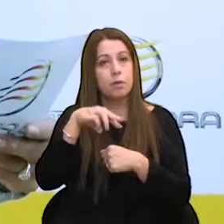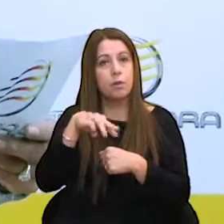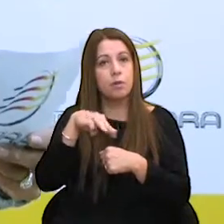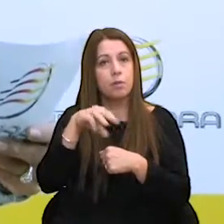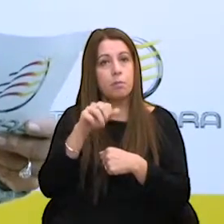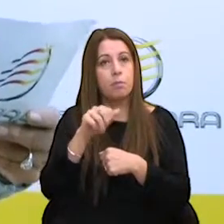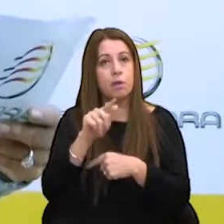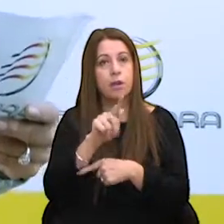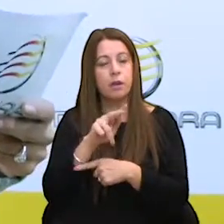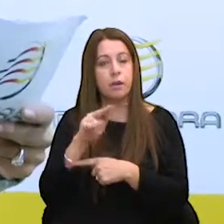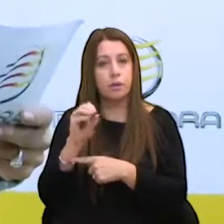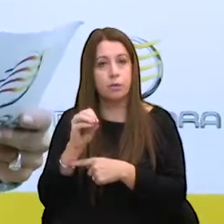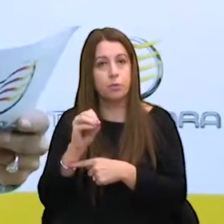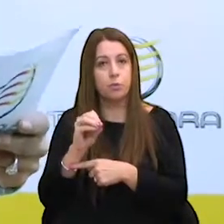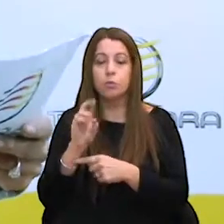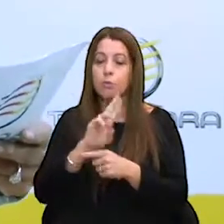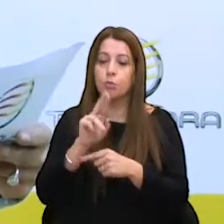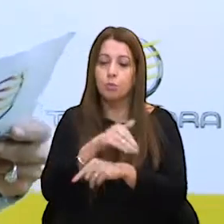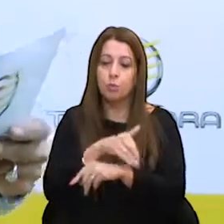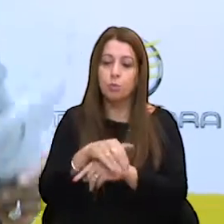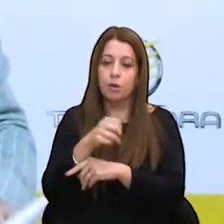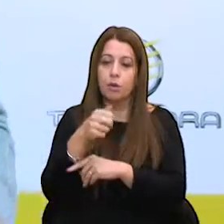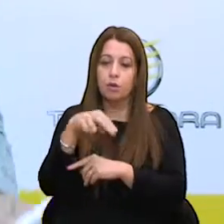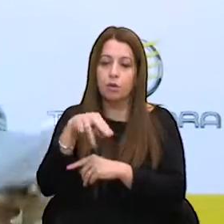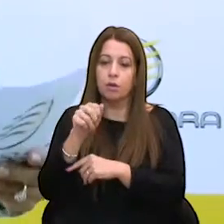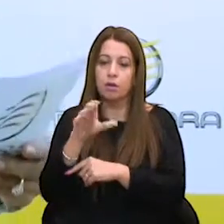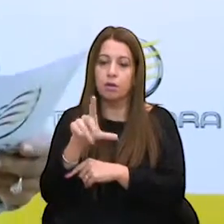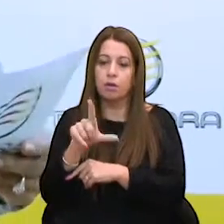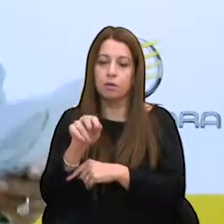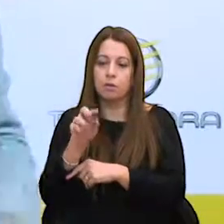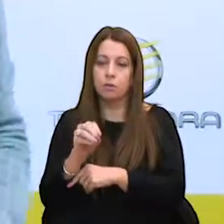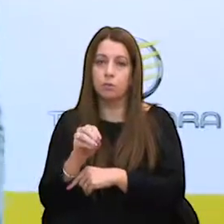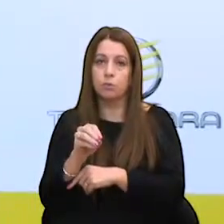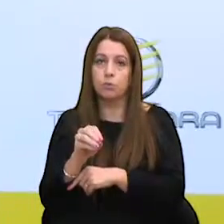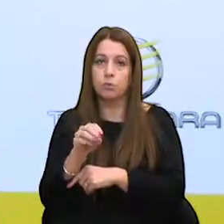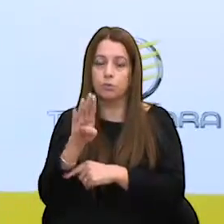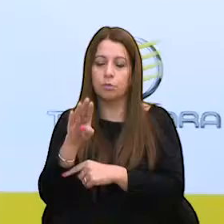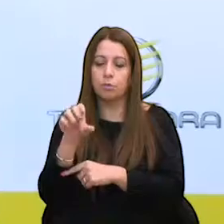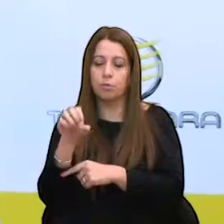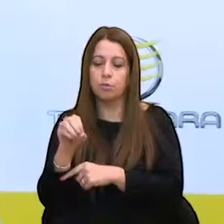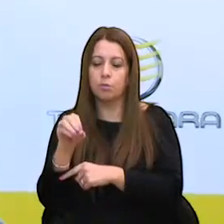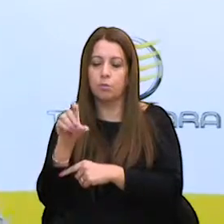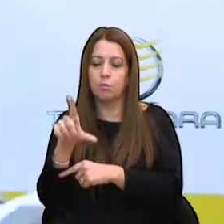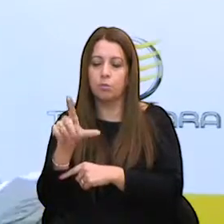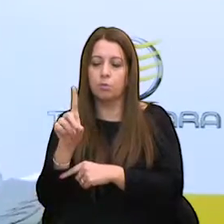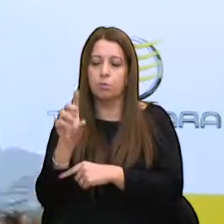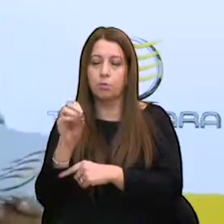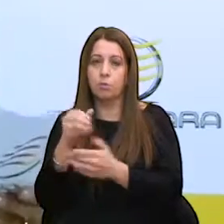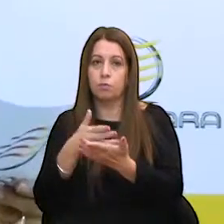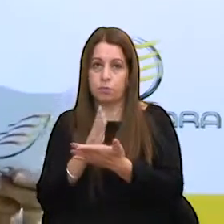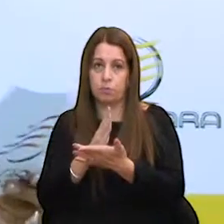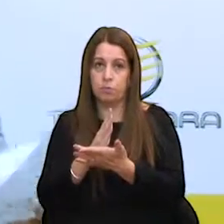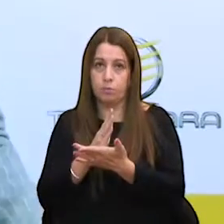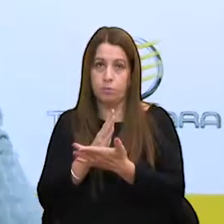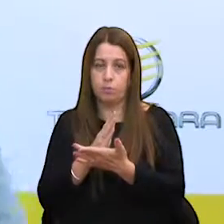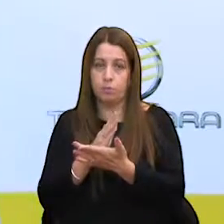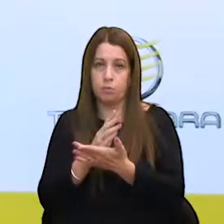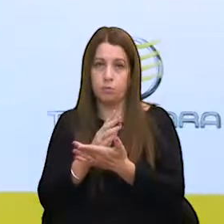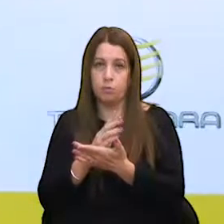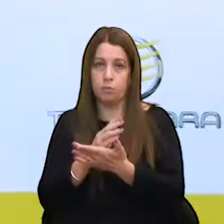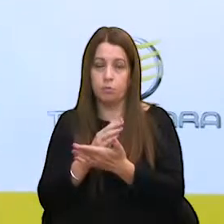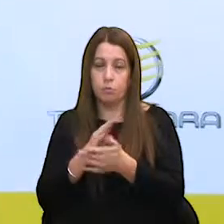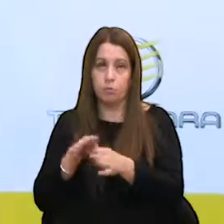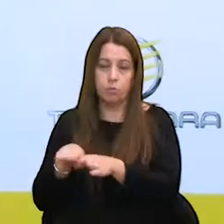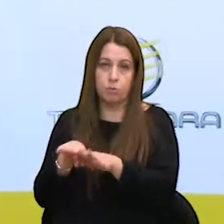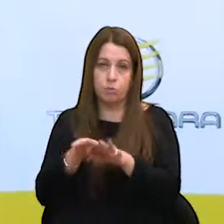e denomina a rua como Anacleto Alberto Boldo. Foi aprovado, então, por maioria